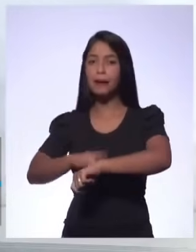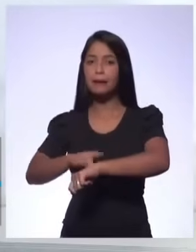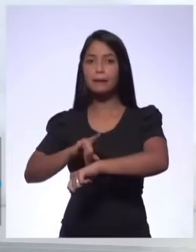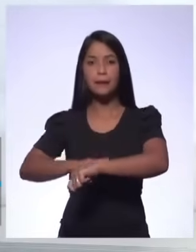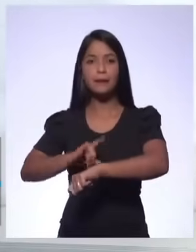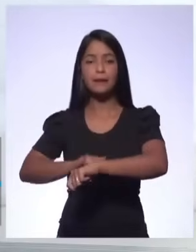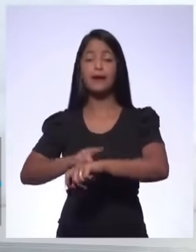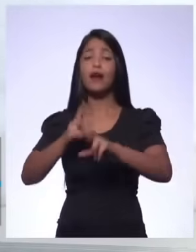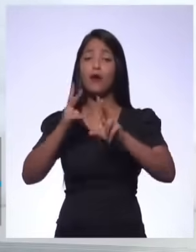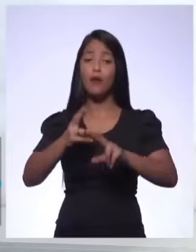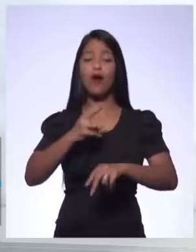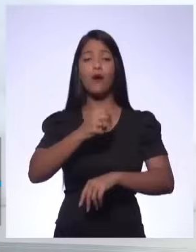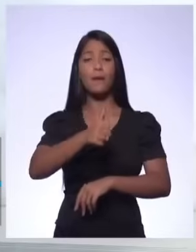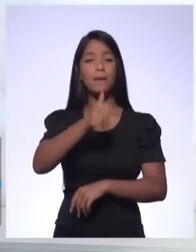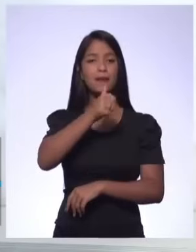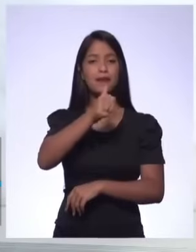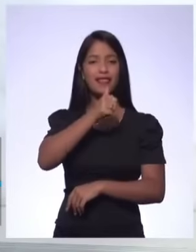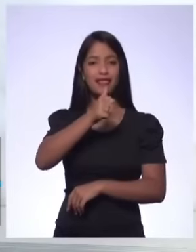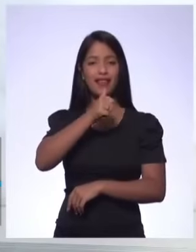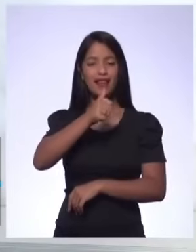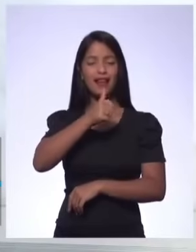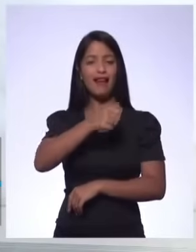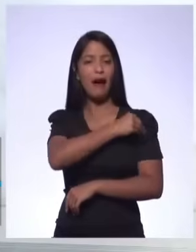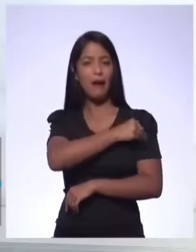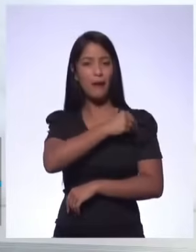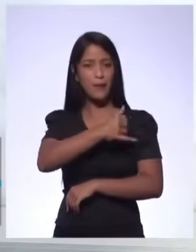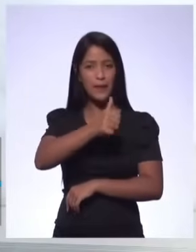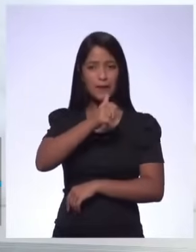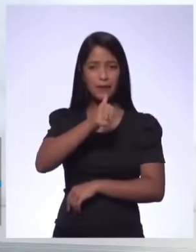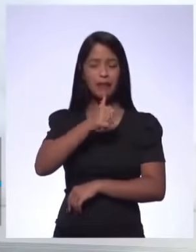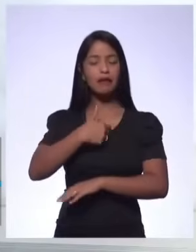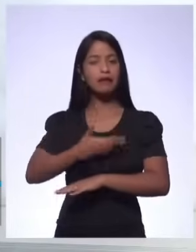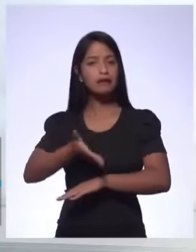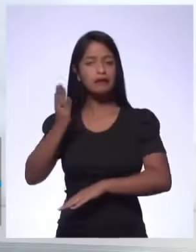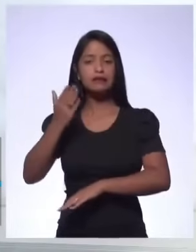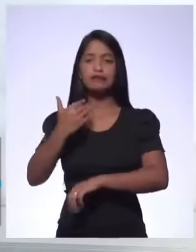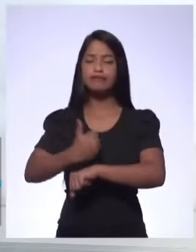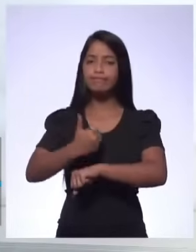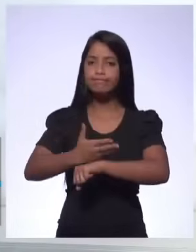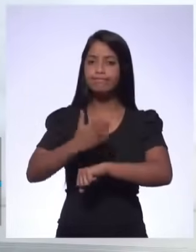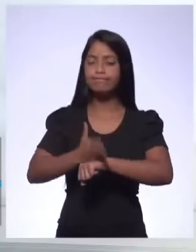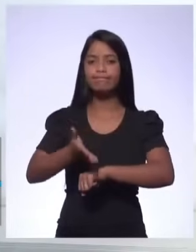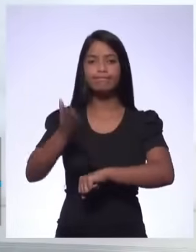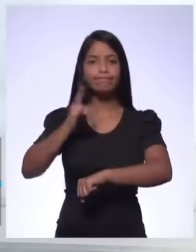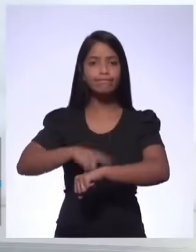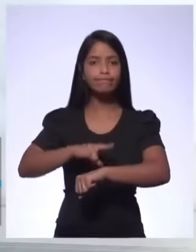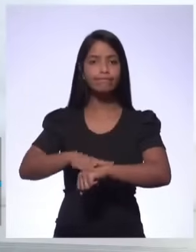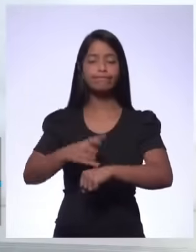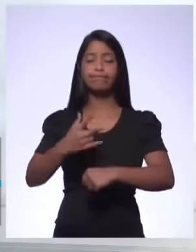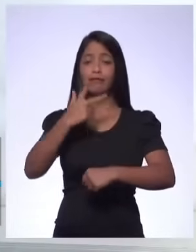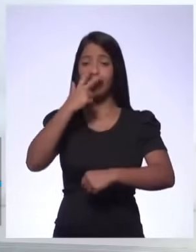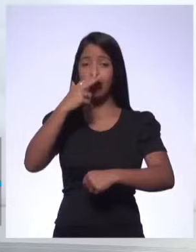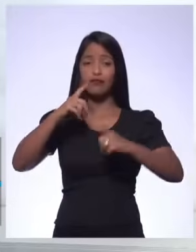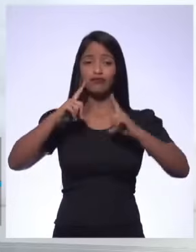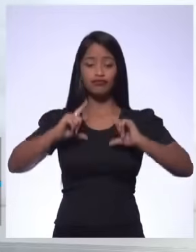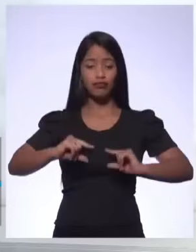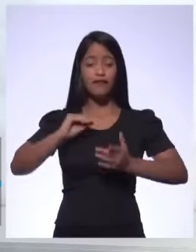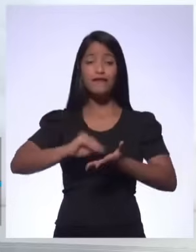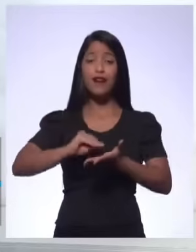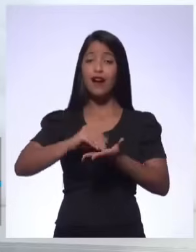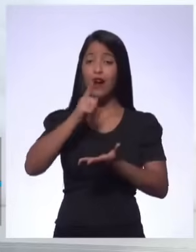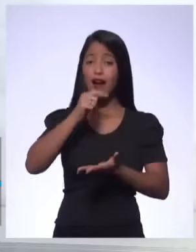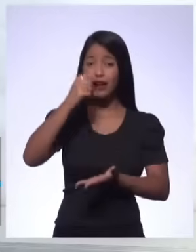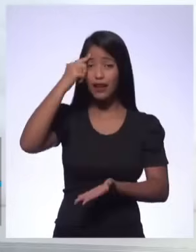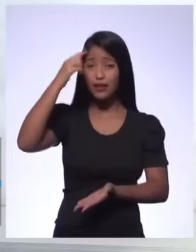esse hormônio, tá? E aí faz a pessoa ir bastante no banheiro, fica até desidratado, que pode gerar dor de cabeça, etc. A famosa ressaca aí,